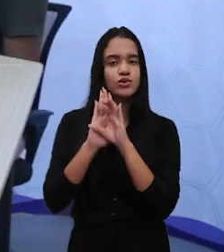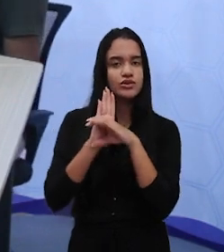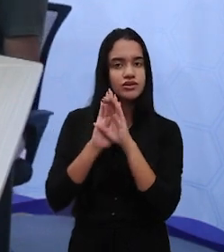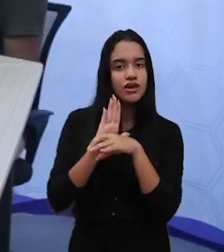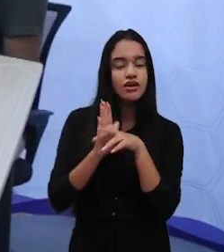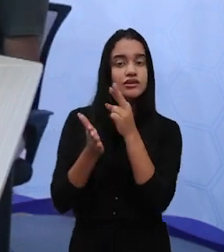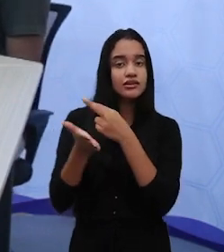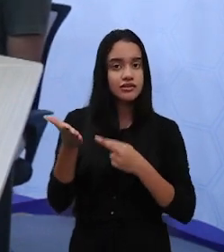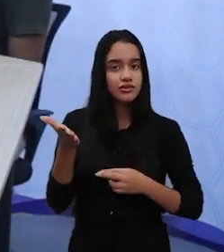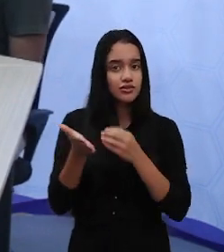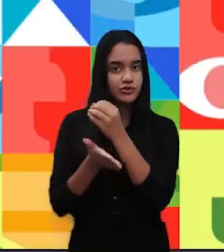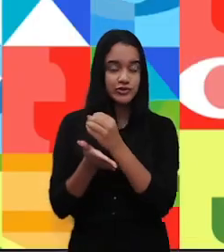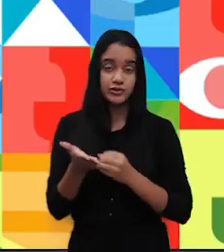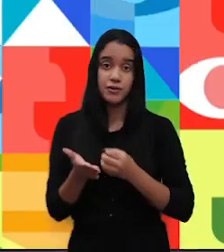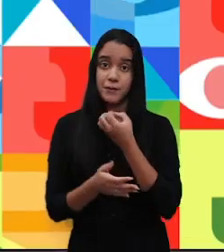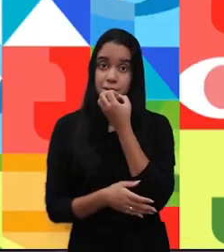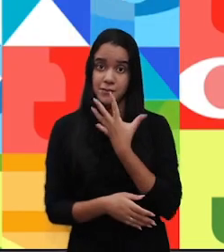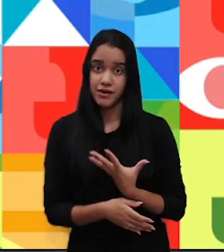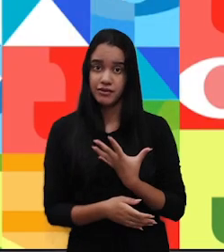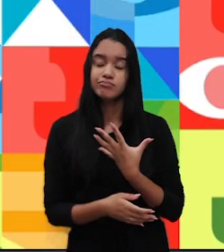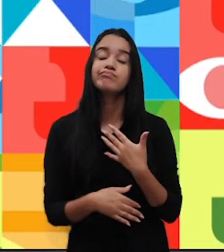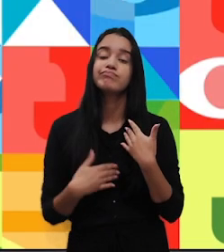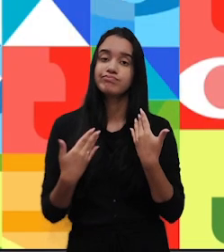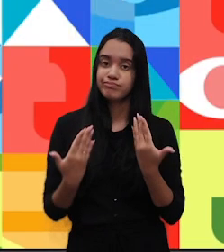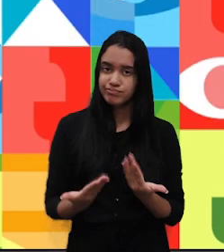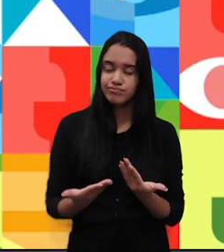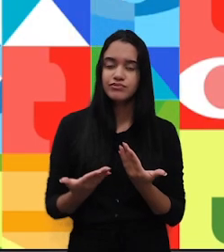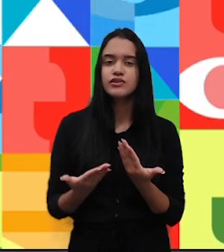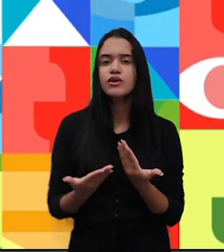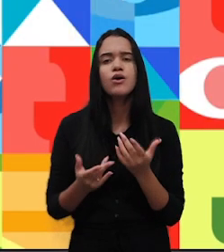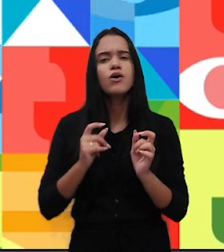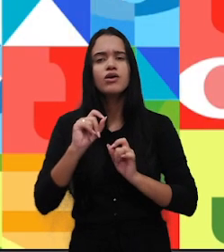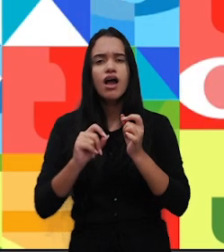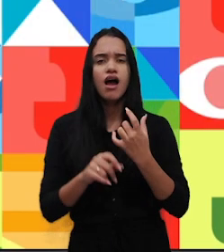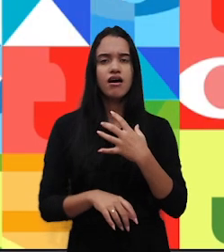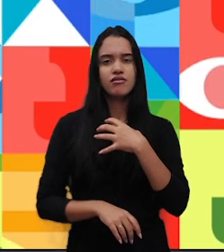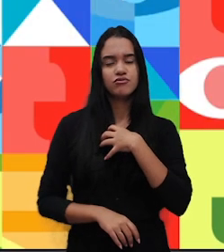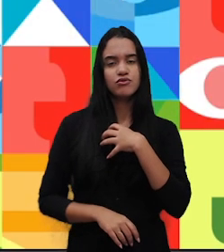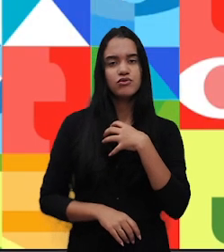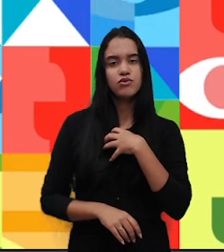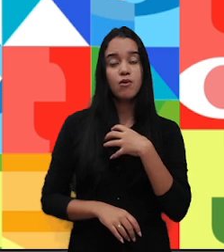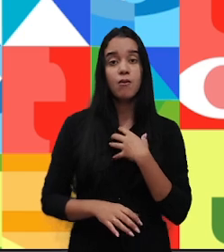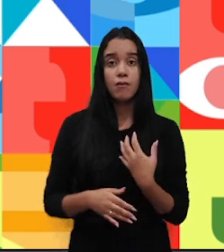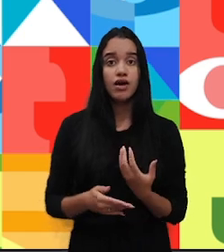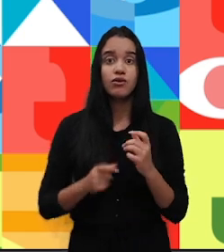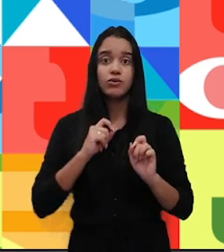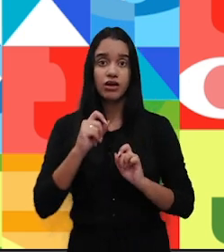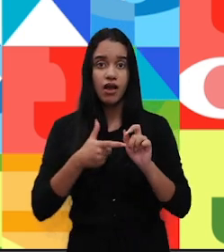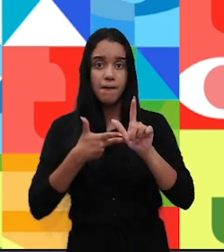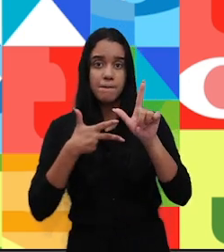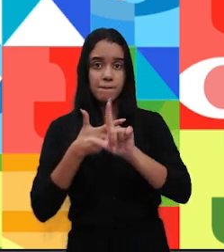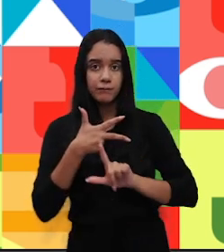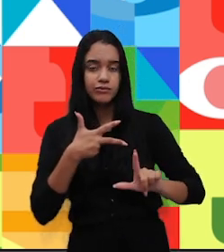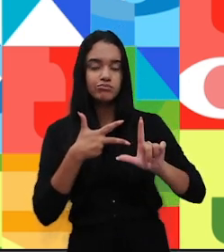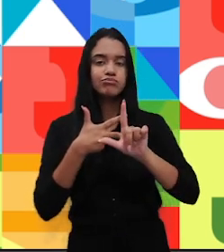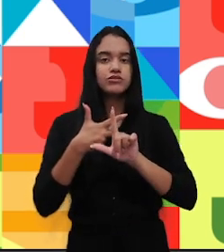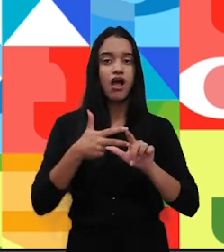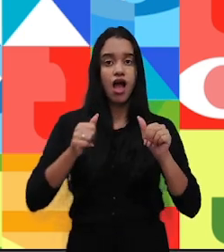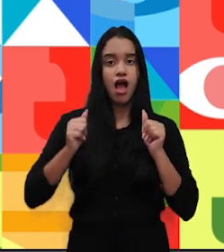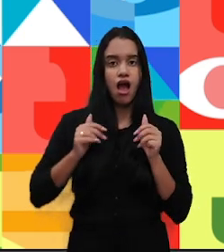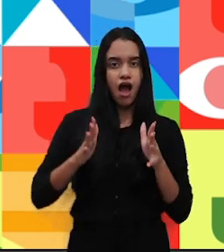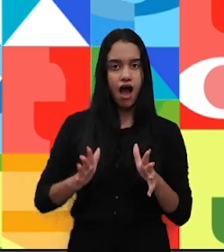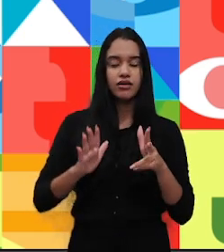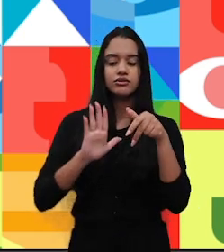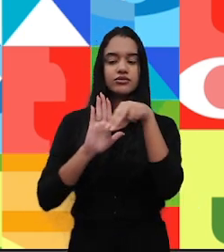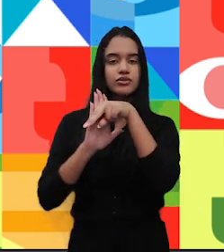redação oficial. Bem, redação oficial trata-se da maneira pela qual o poder público redige atos